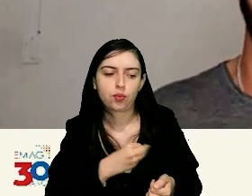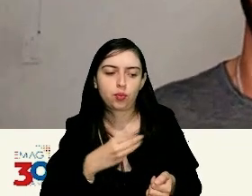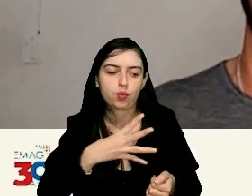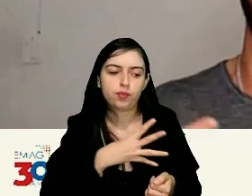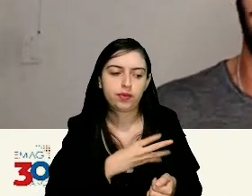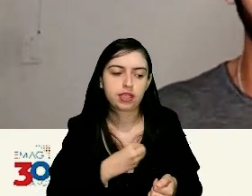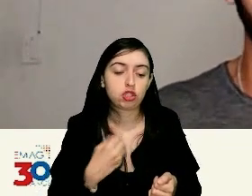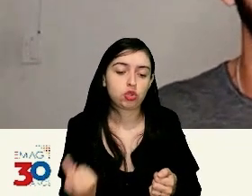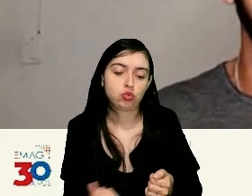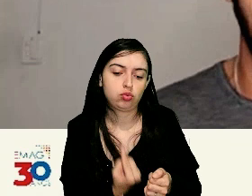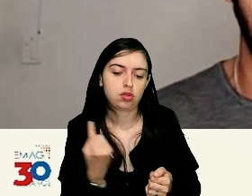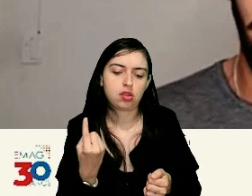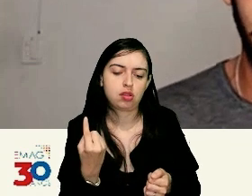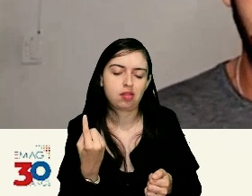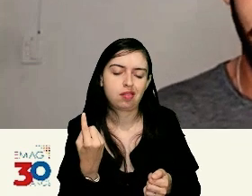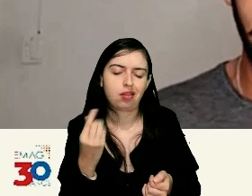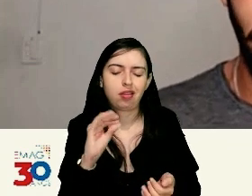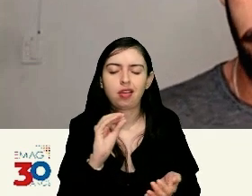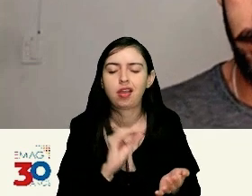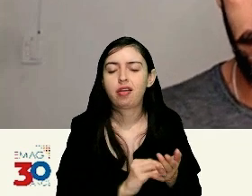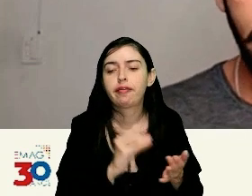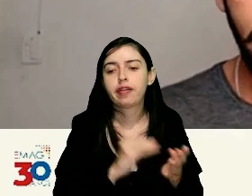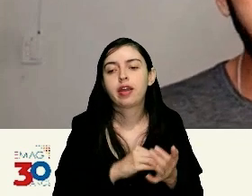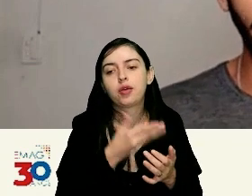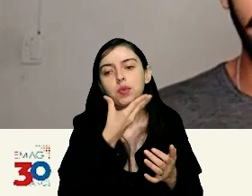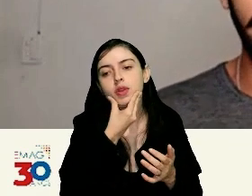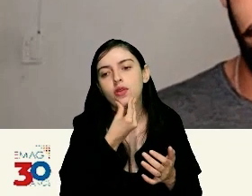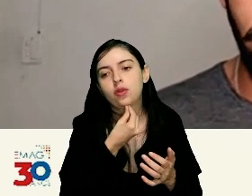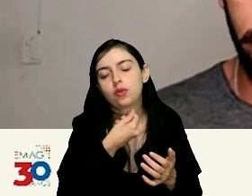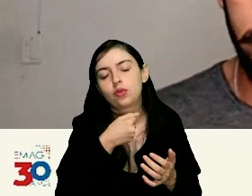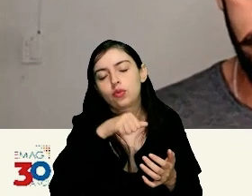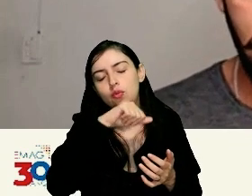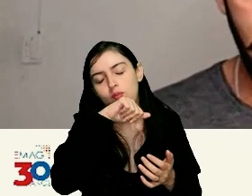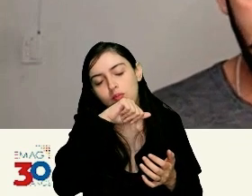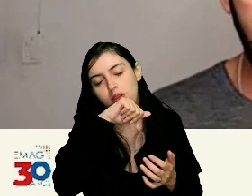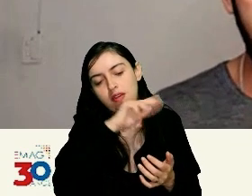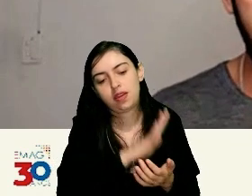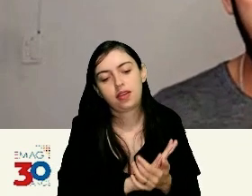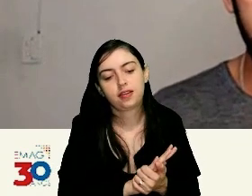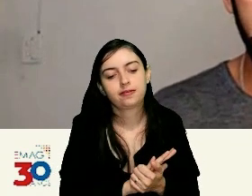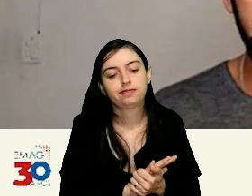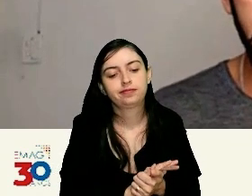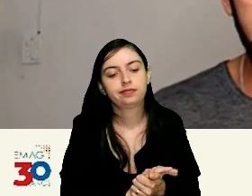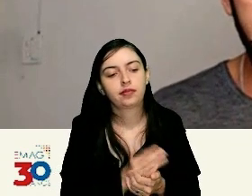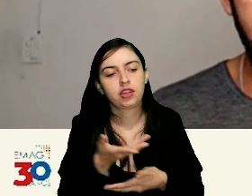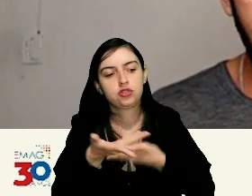total, afetivamente, presencialmente, em todas as formas. Enfim, vários números.